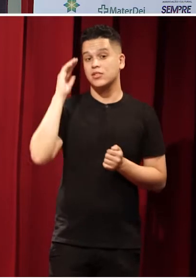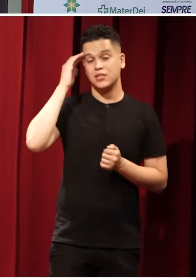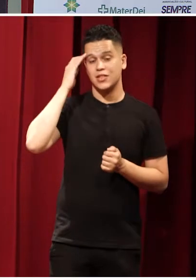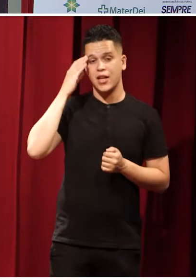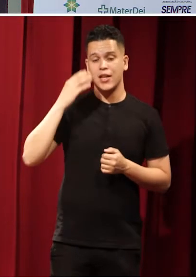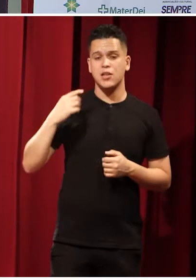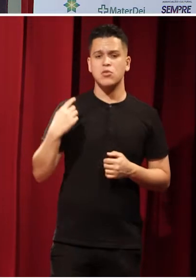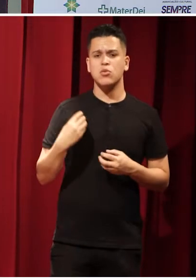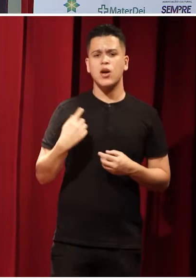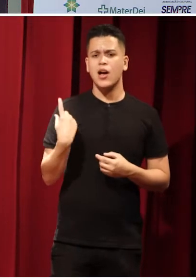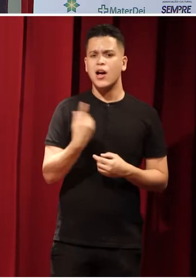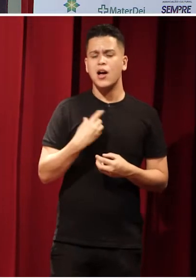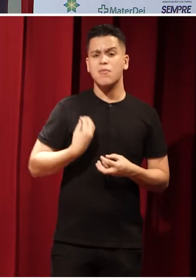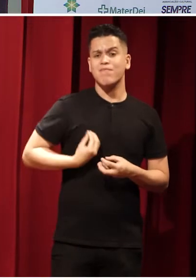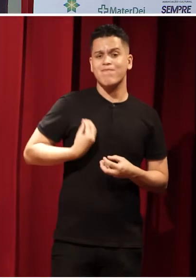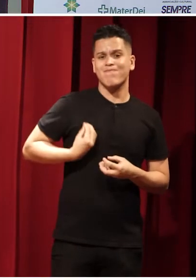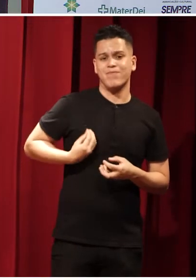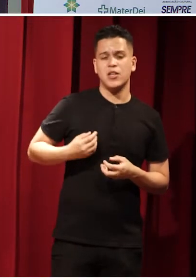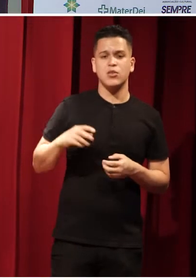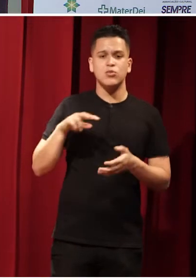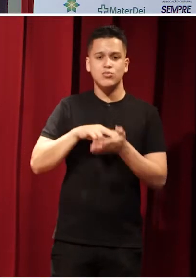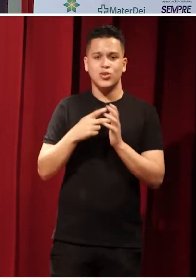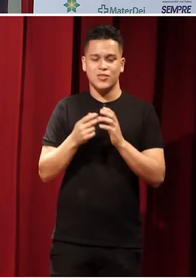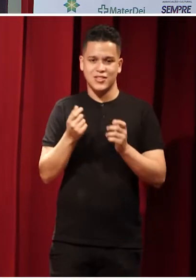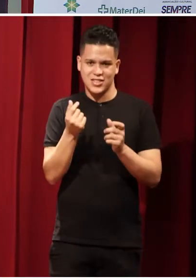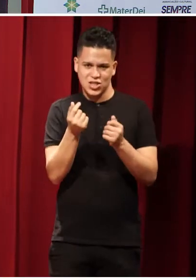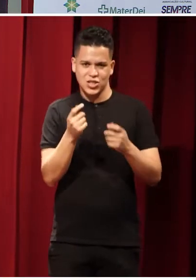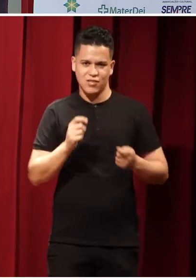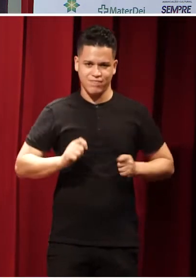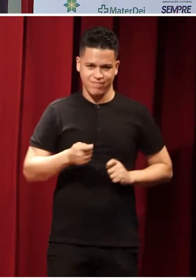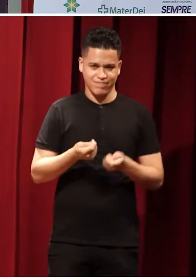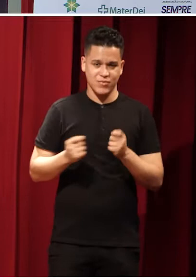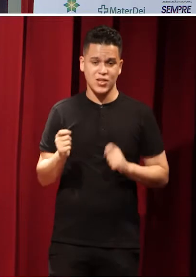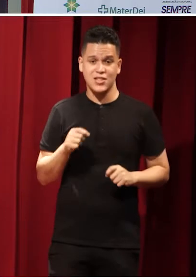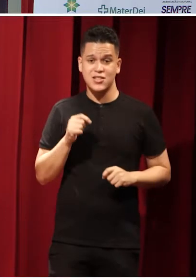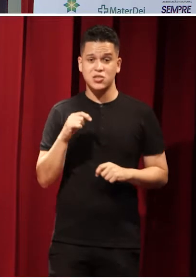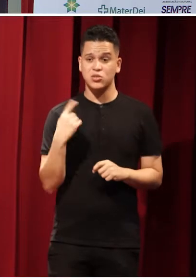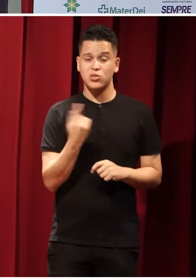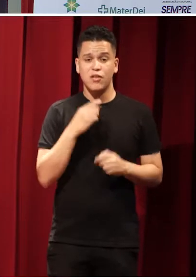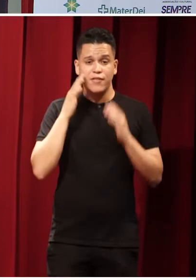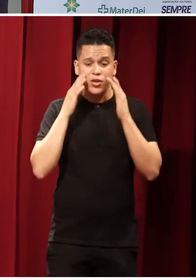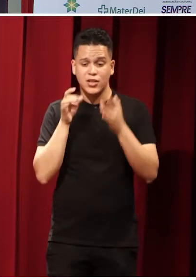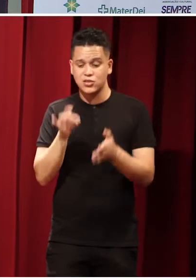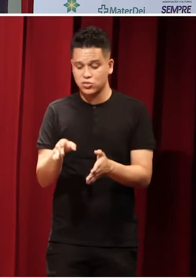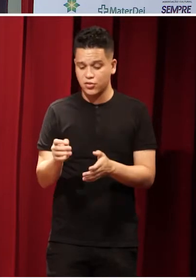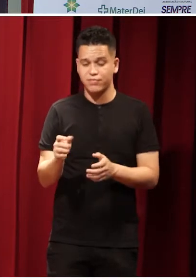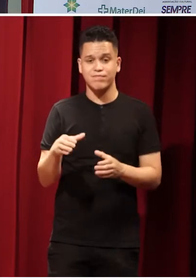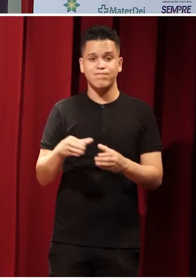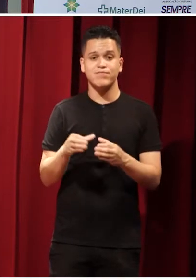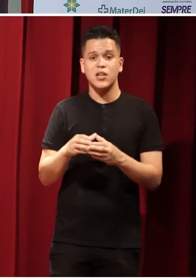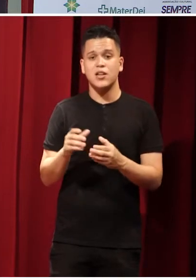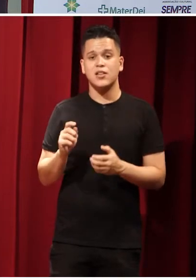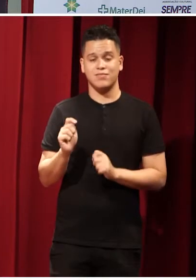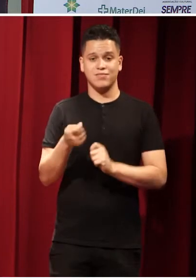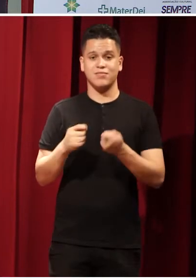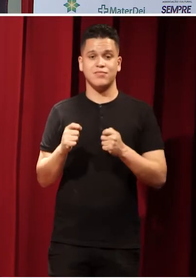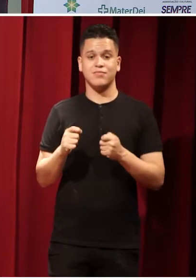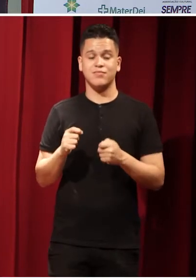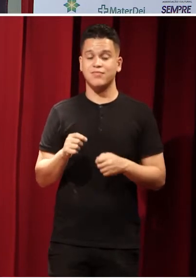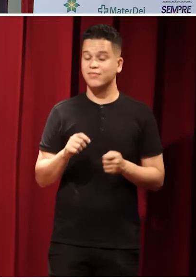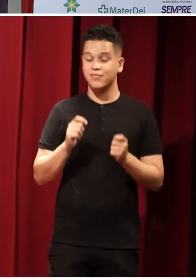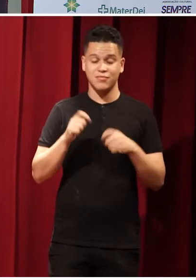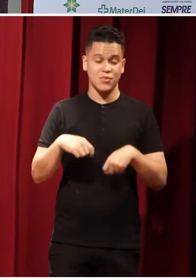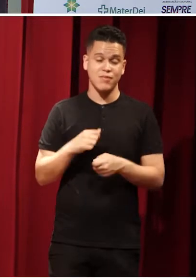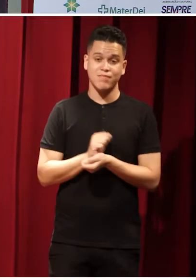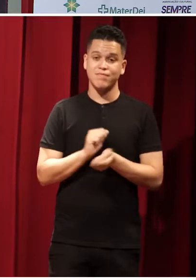a vida econômica se nós nos concentrarmos apenas no que os economistas